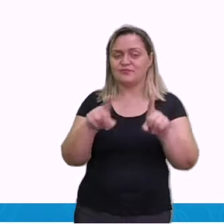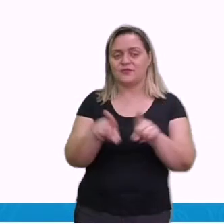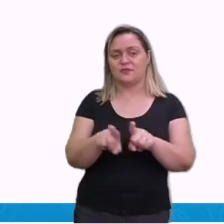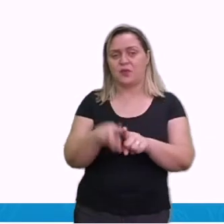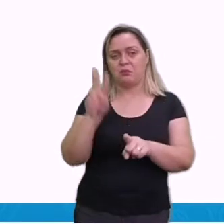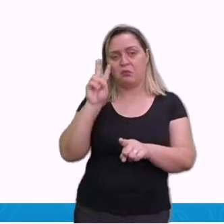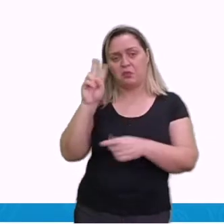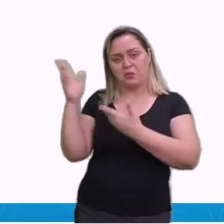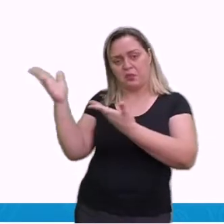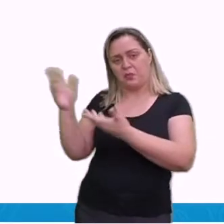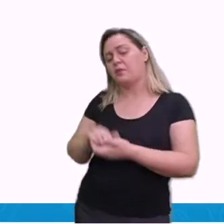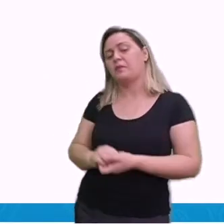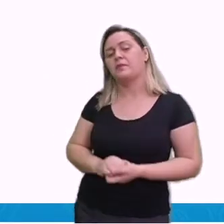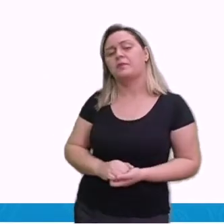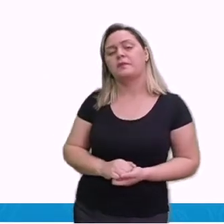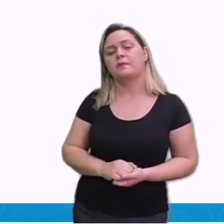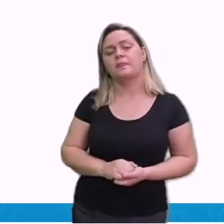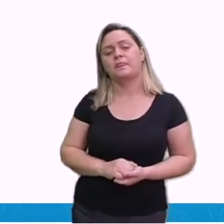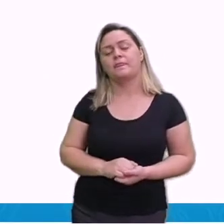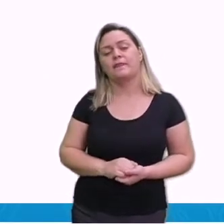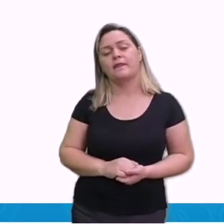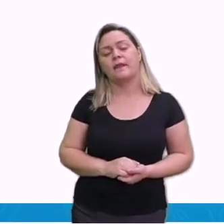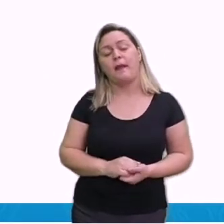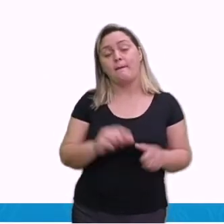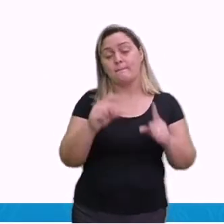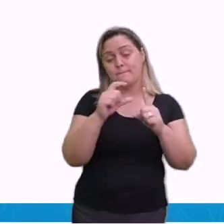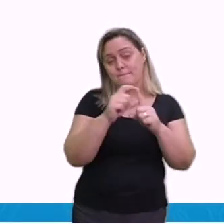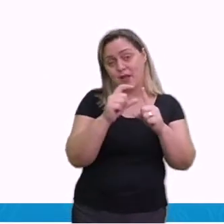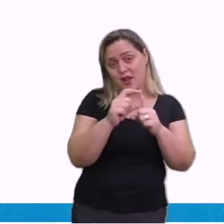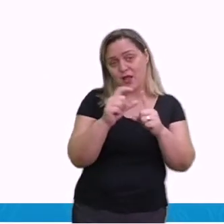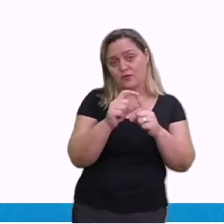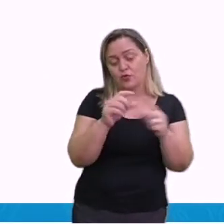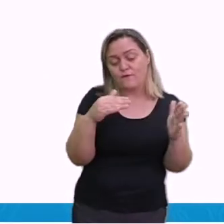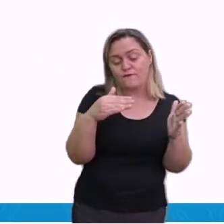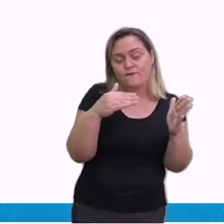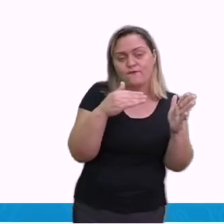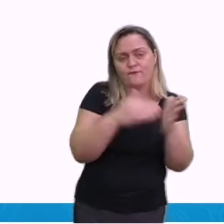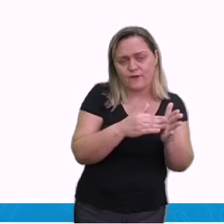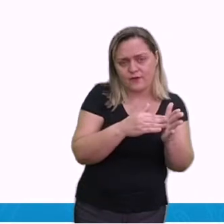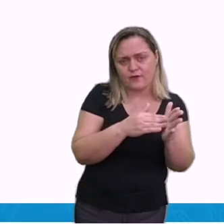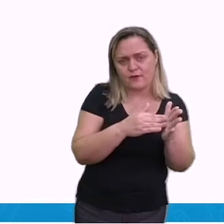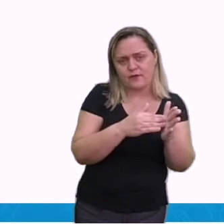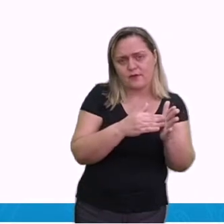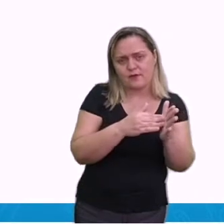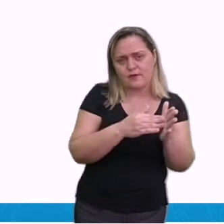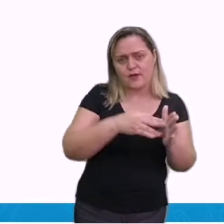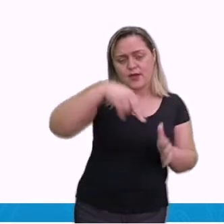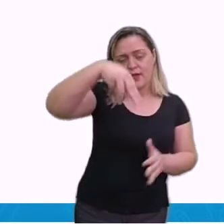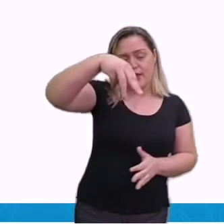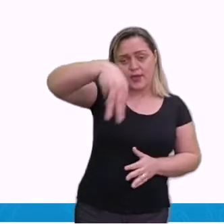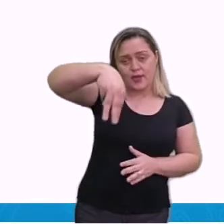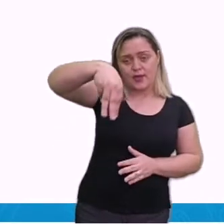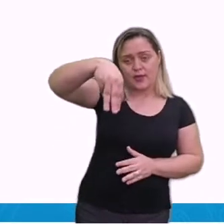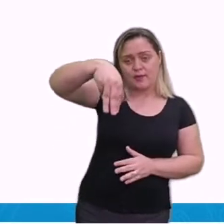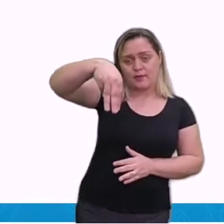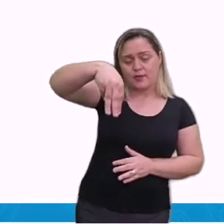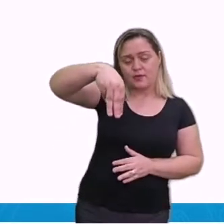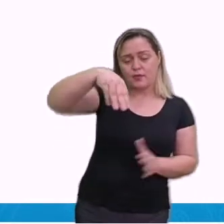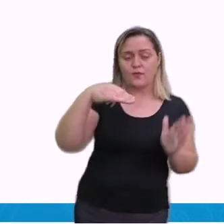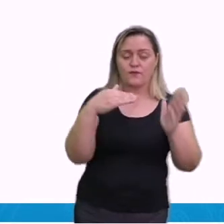em M, olha lá, então apareceu um diferencial. As palavras que terminam em M, o plural é